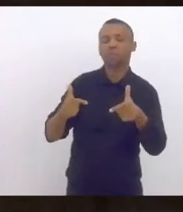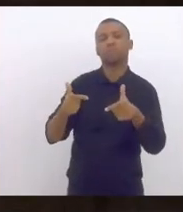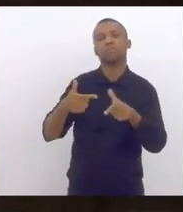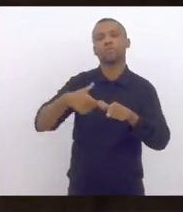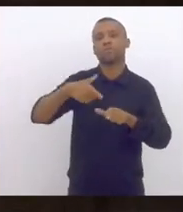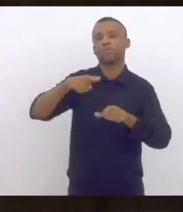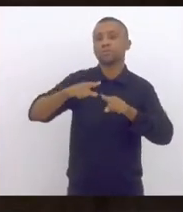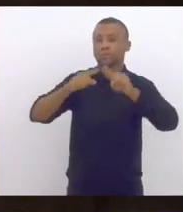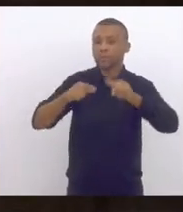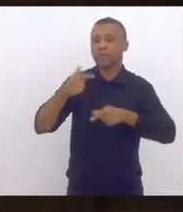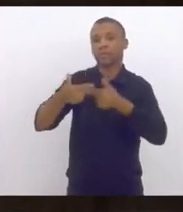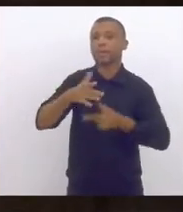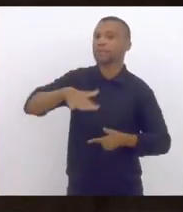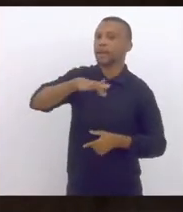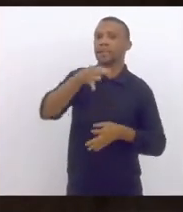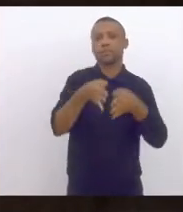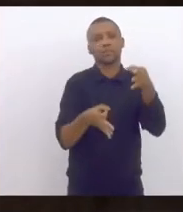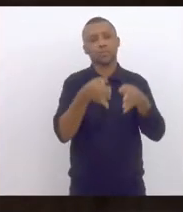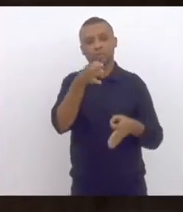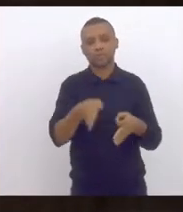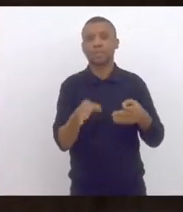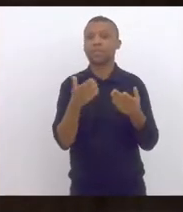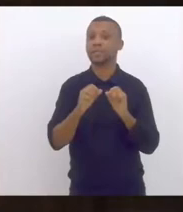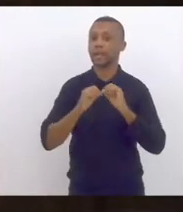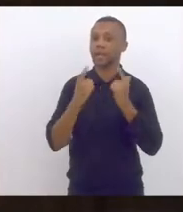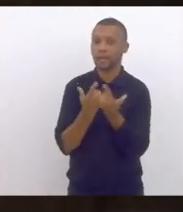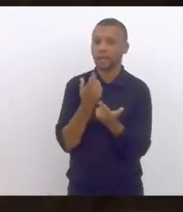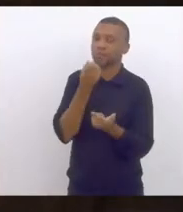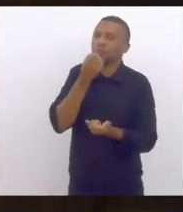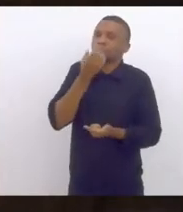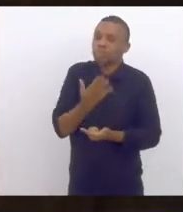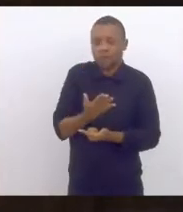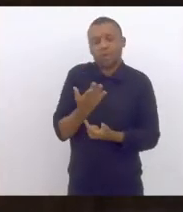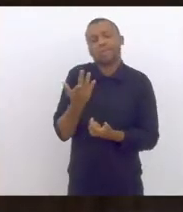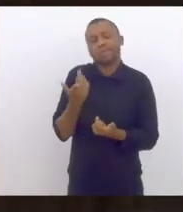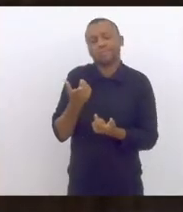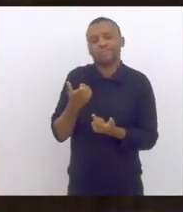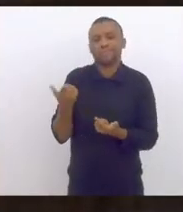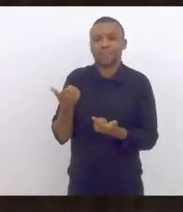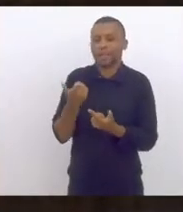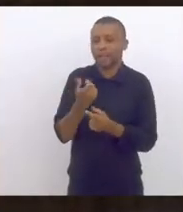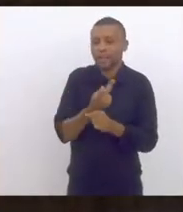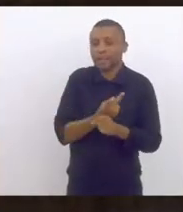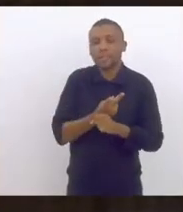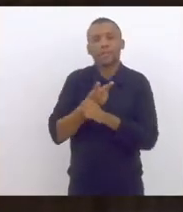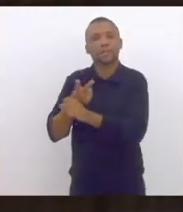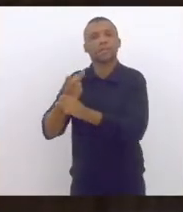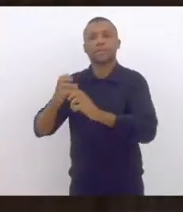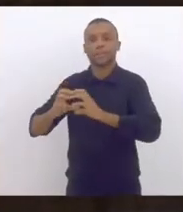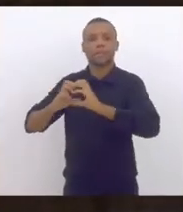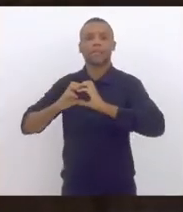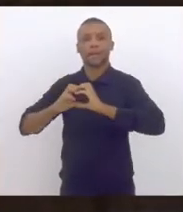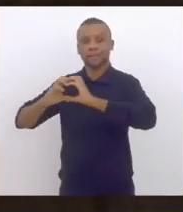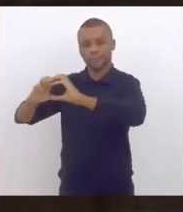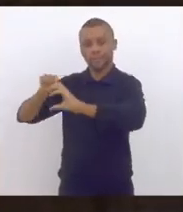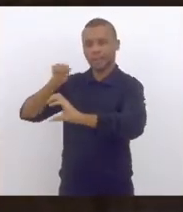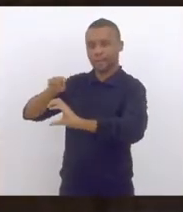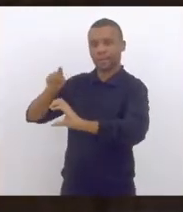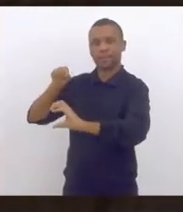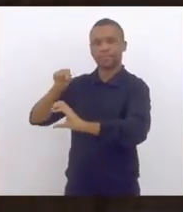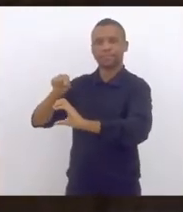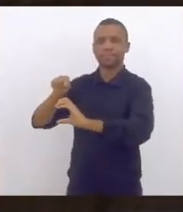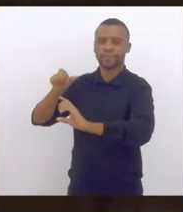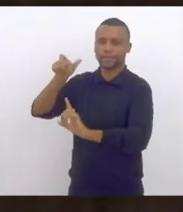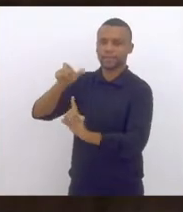E essa casa não poderia ser mais feliz nesse dia, entregando mais essa honraria a essa pessoa querida,